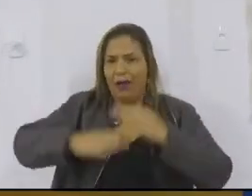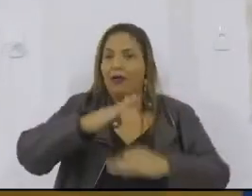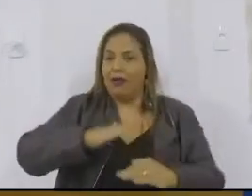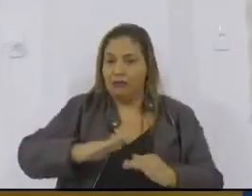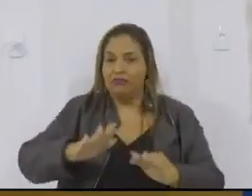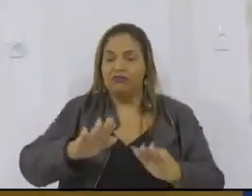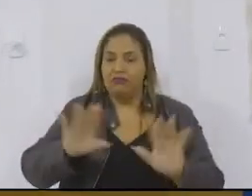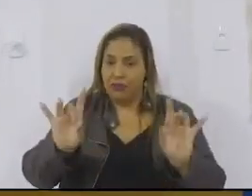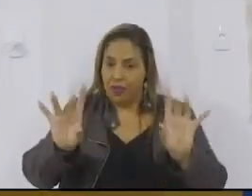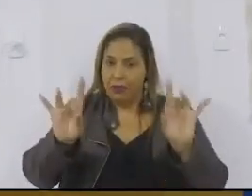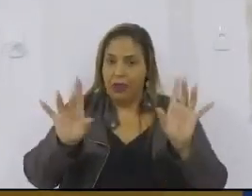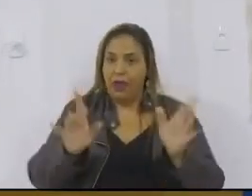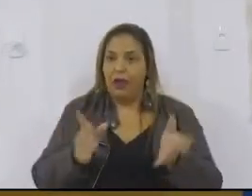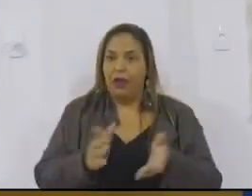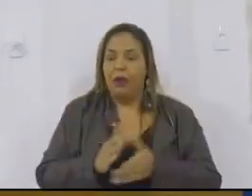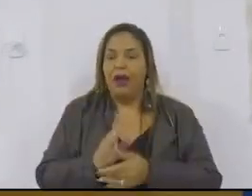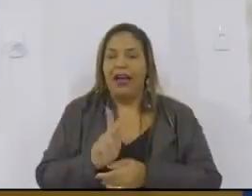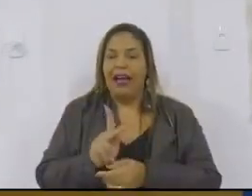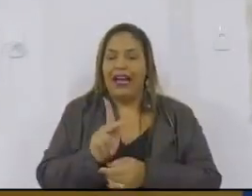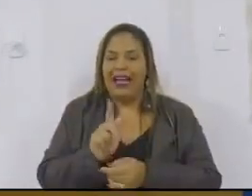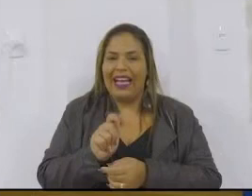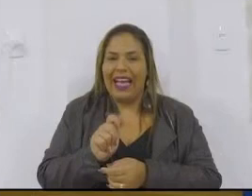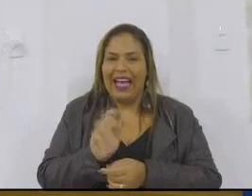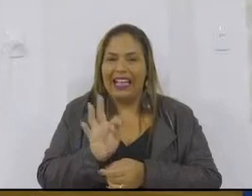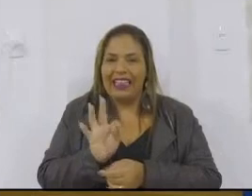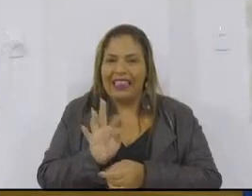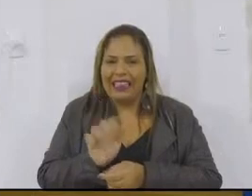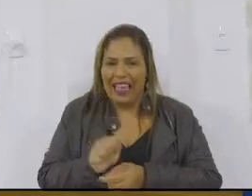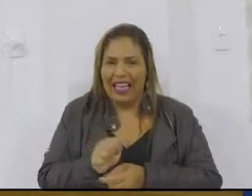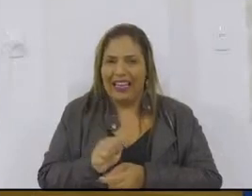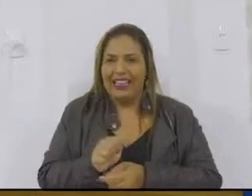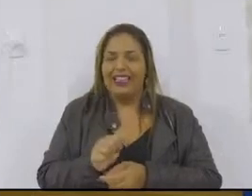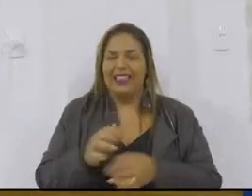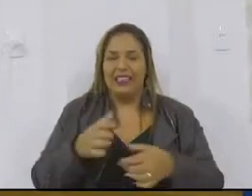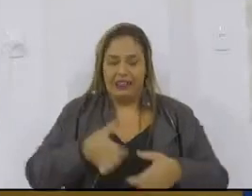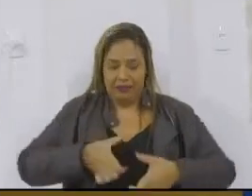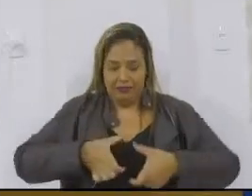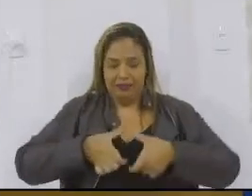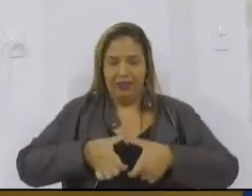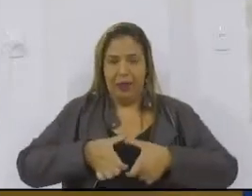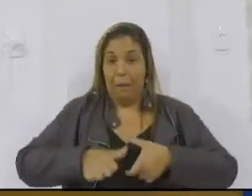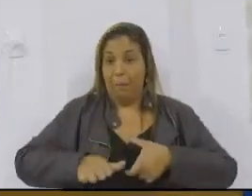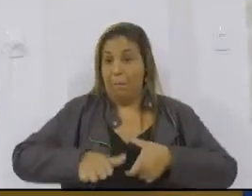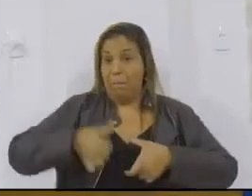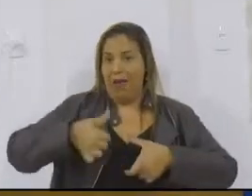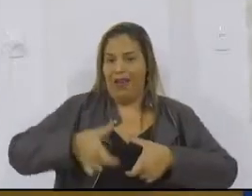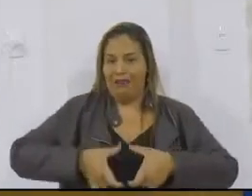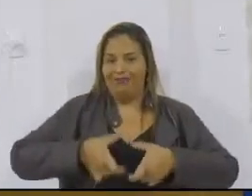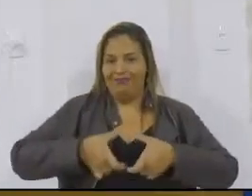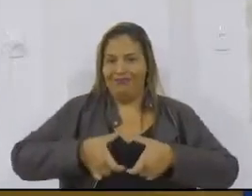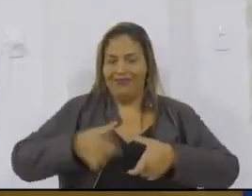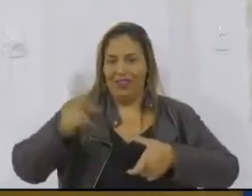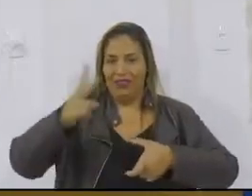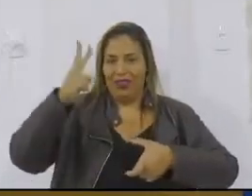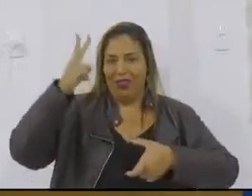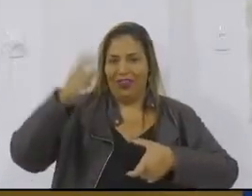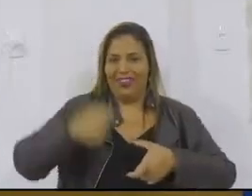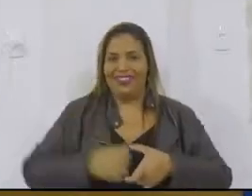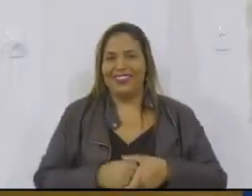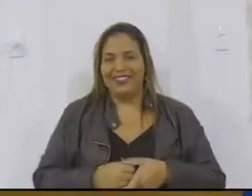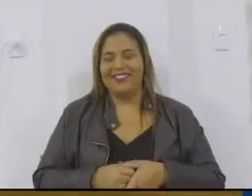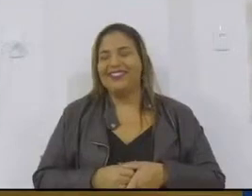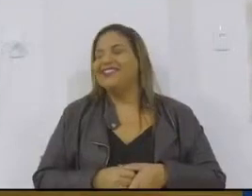em específico no Karatê chamado Kata. Então, nessa Kata que ele foi primeiro colocado, parabeniza o nosso jovem Cadu, orgulhando nossa